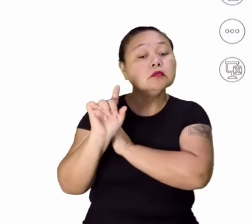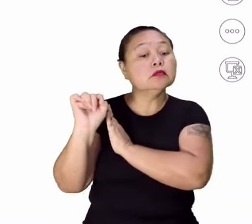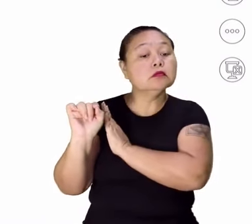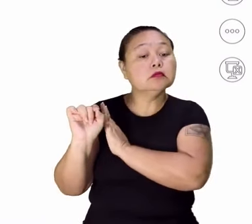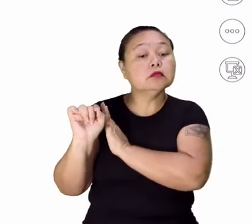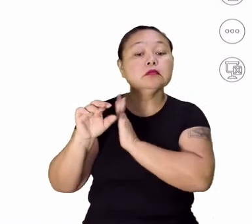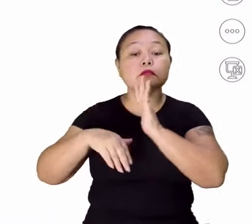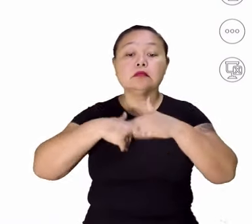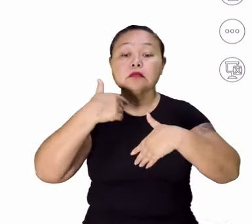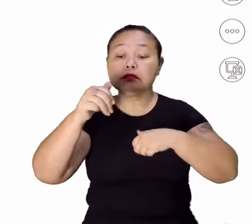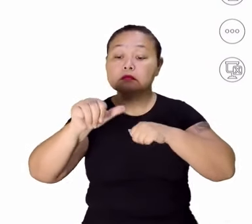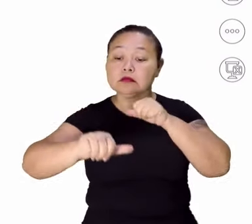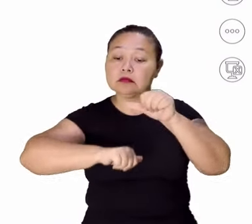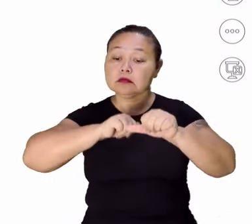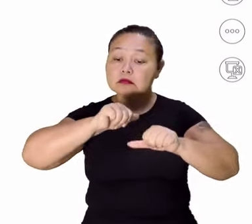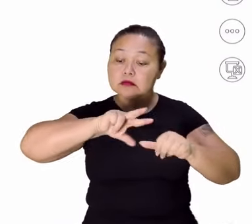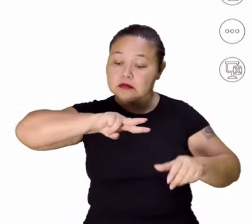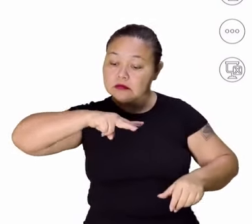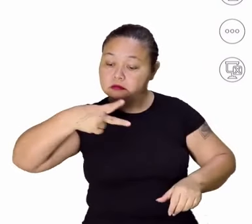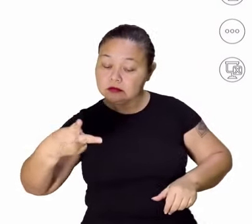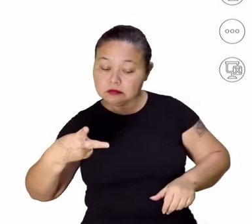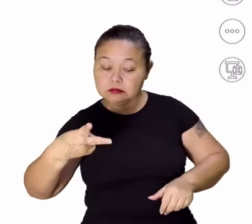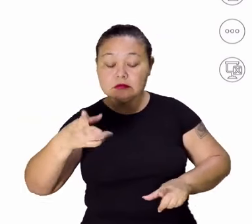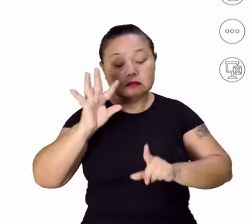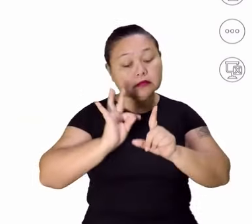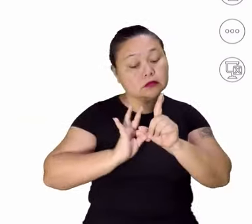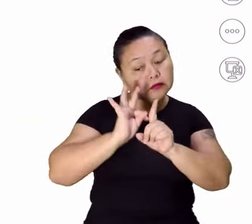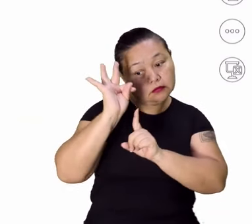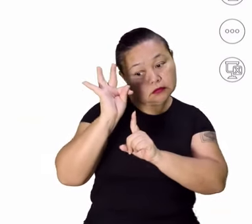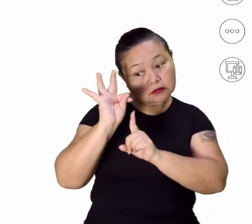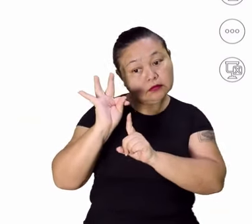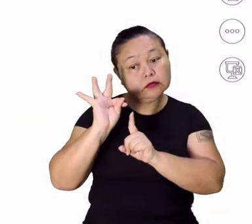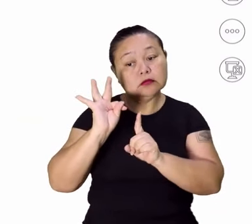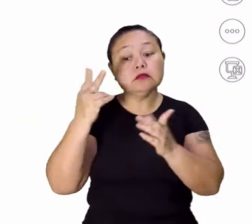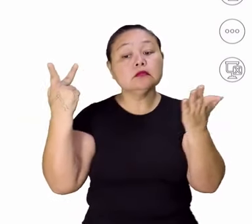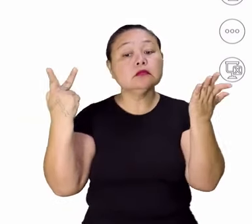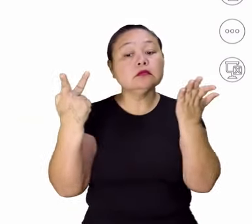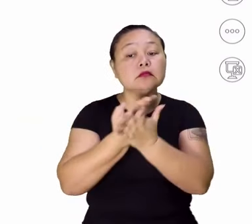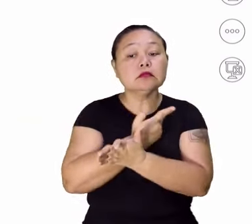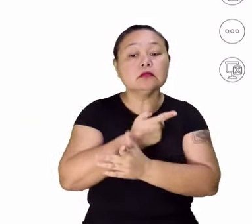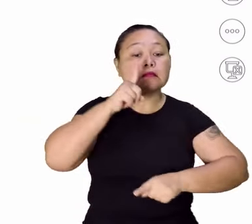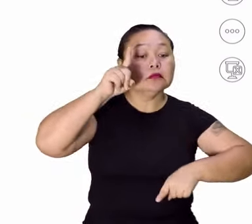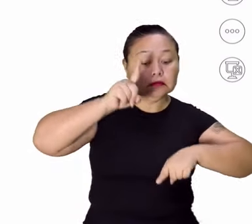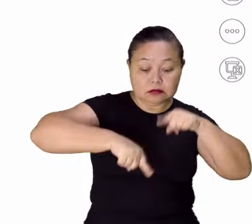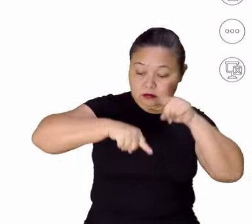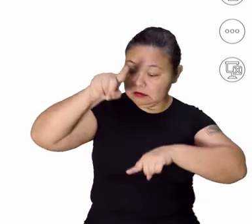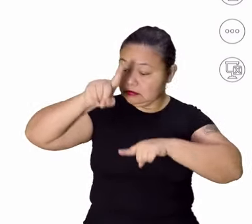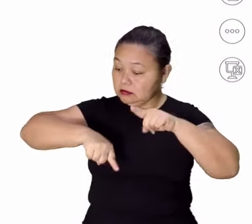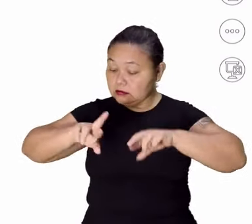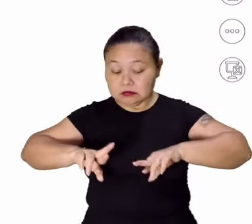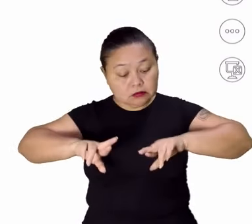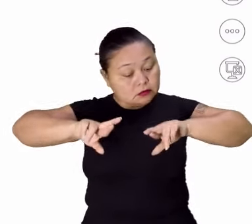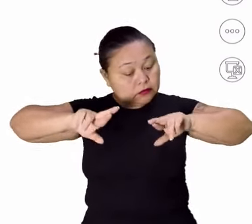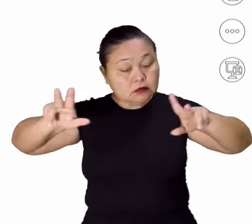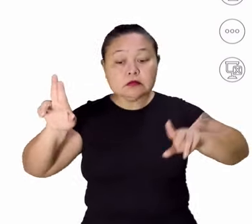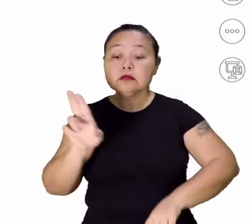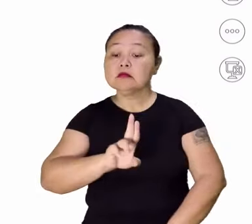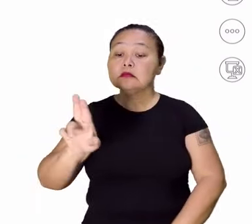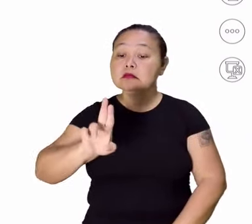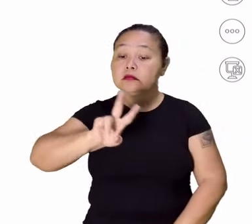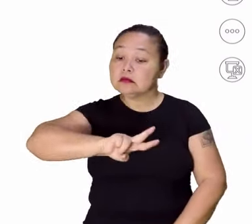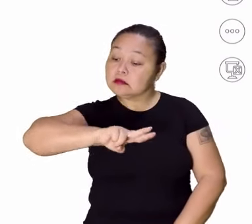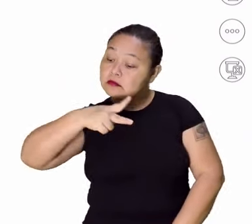E o processo de troca de energia térmica ocorre enquanto as temperaturas dos copos têm valor diferente. O nome que se dá quando esse